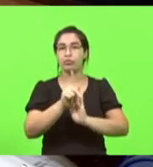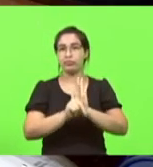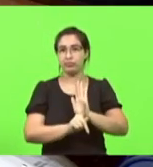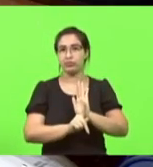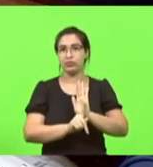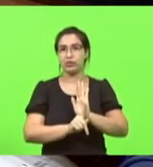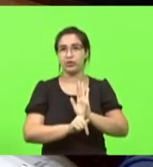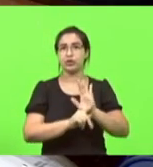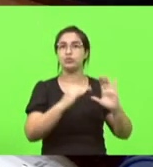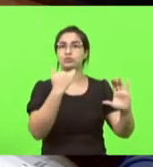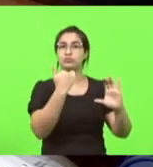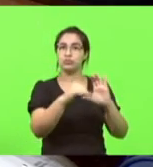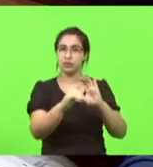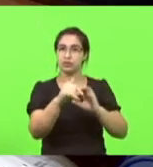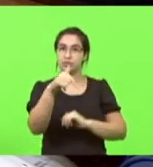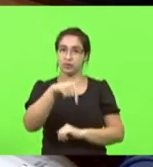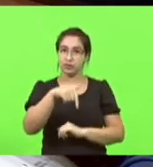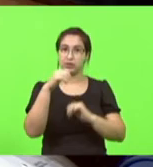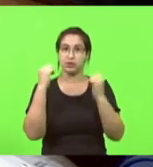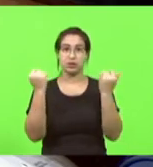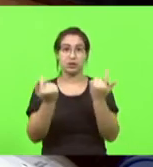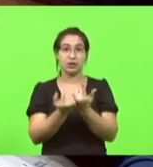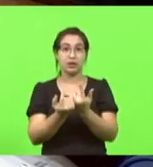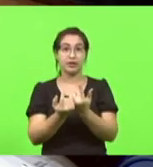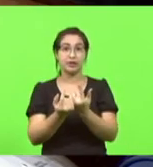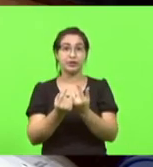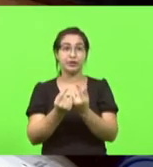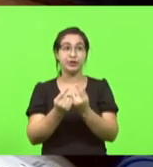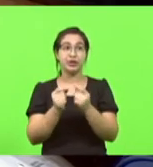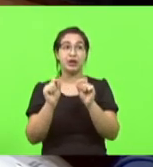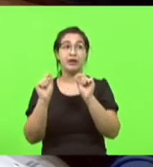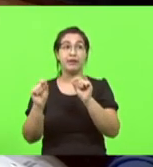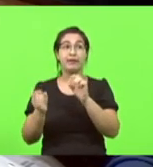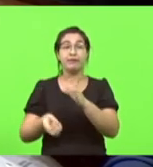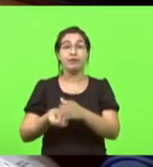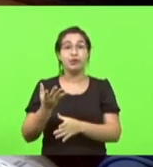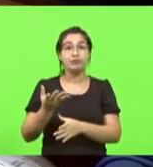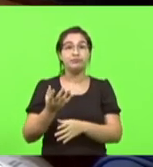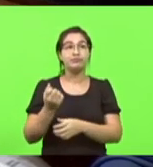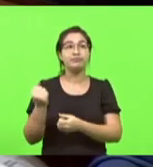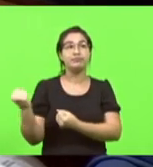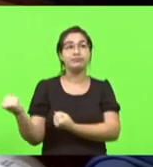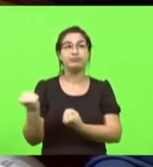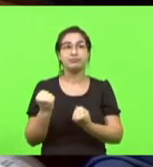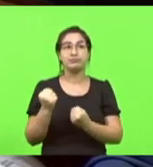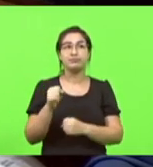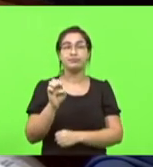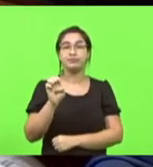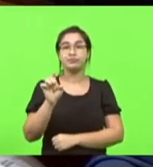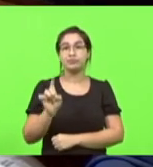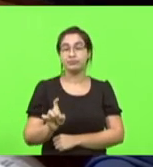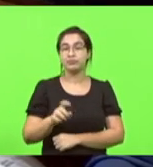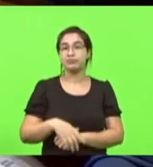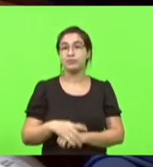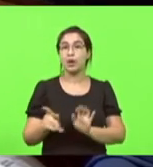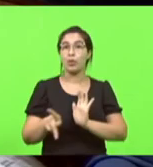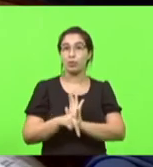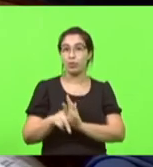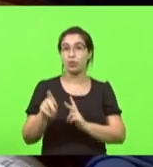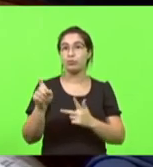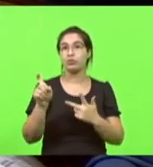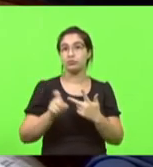foram encaminhados para cá pelo Poder Executivo, porque é uma política inerente do Executivo